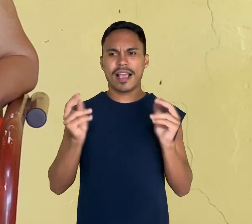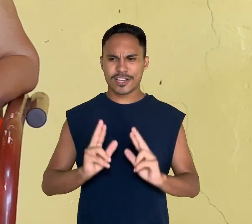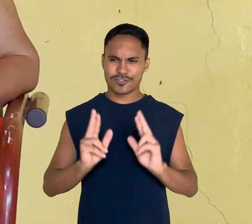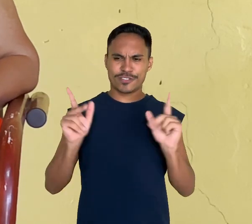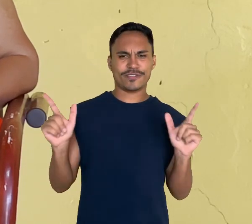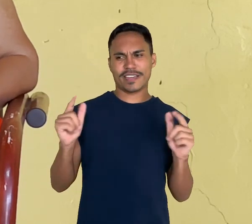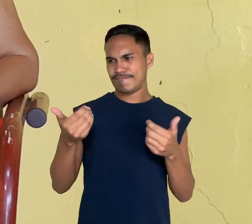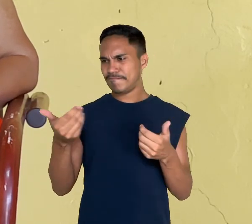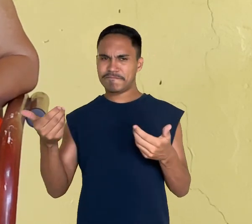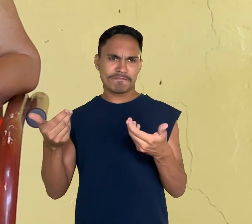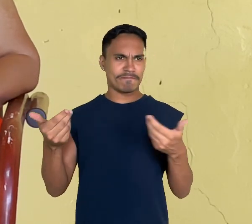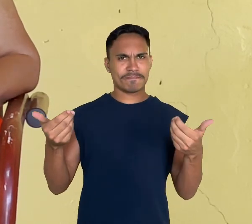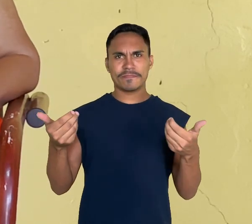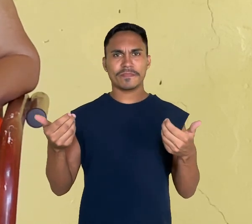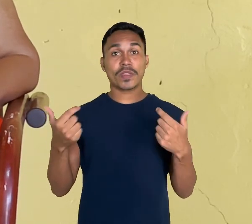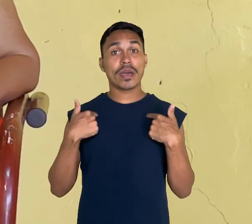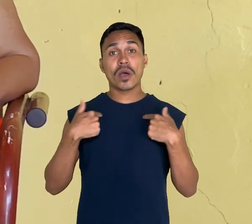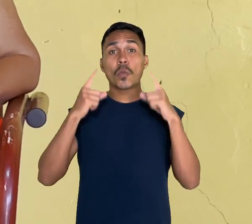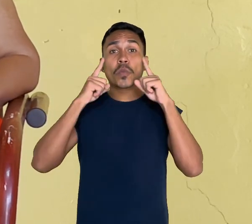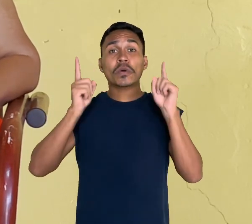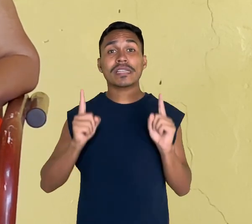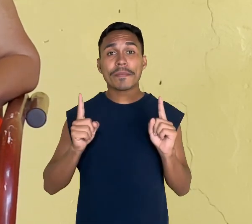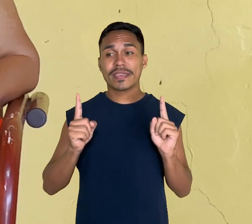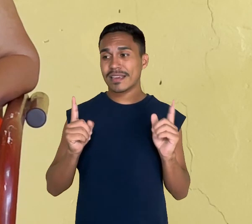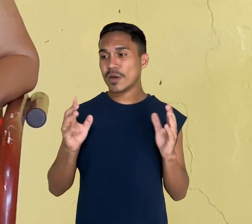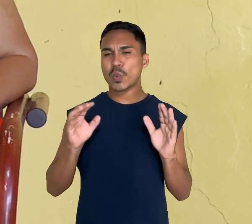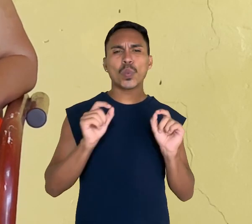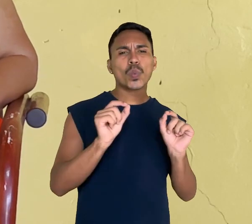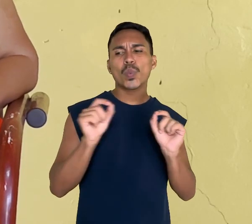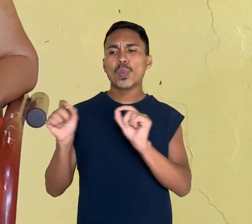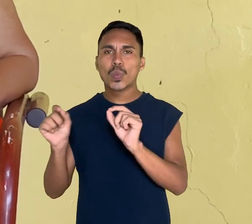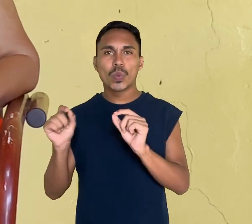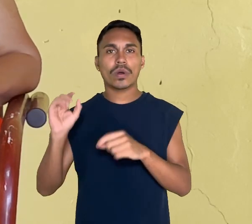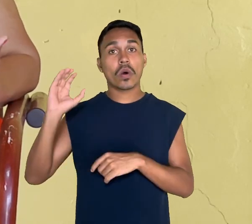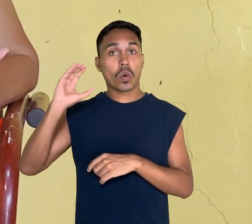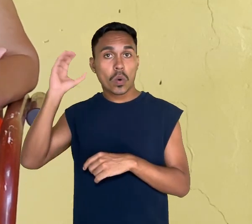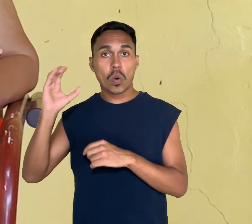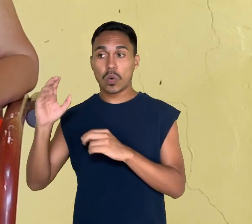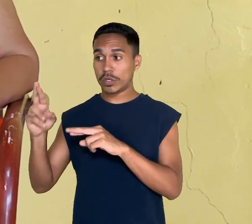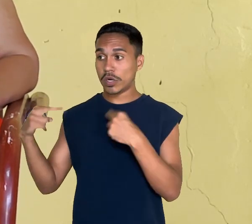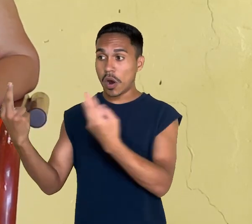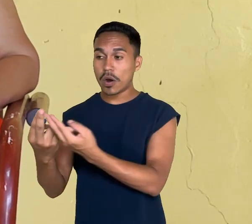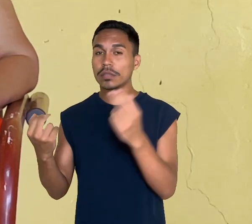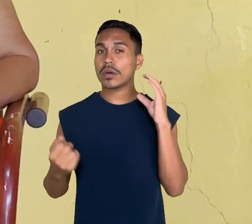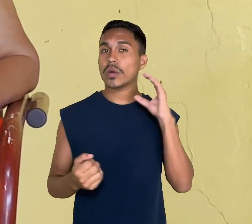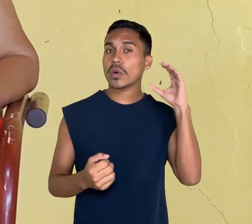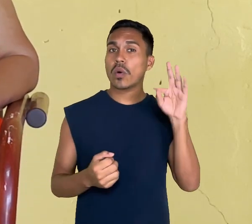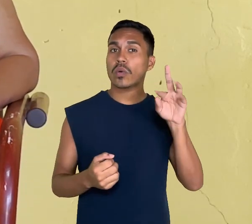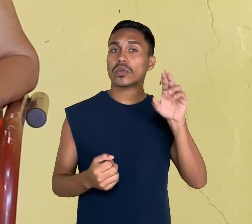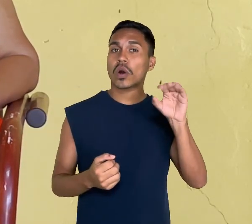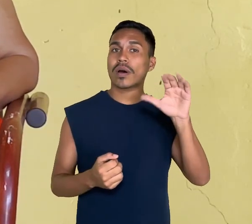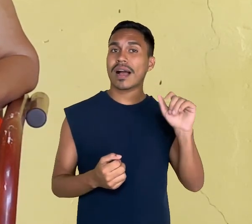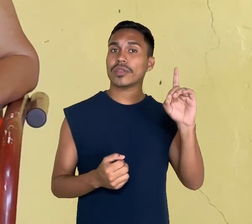fazia a diferença, como nós falamos, na nossa linguagem aqui. Eu não sabia definir qual era o coco de roda e qual era o